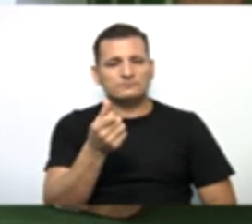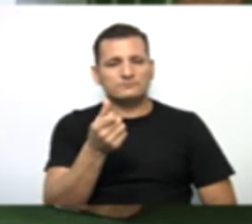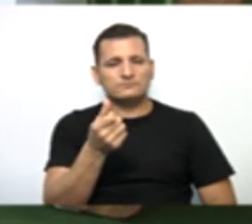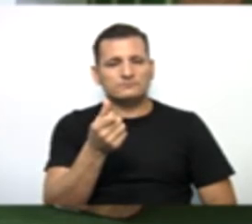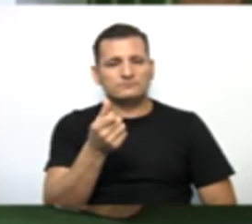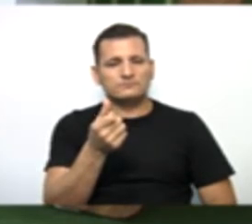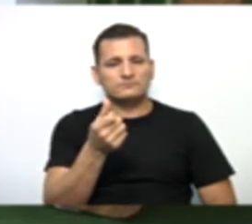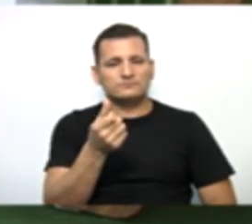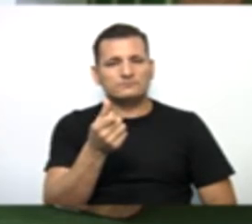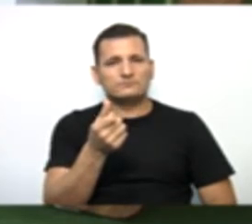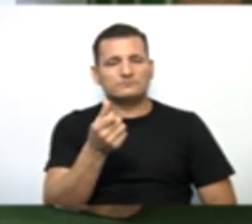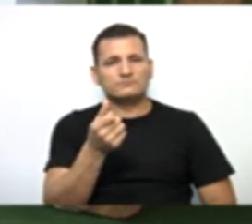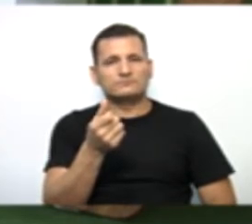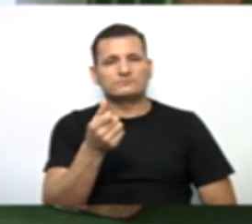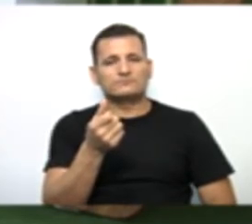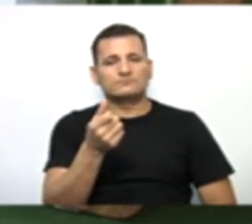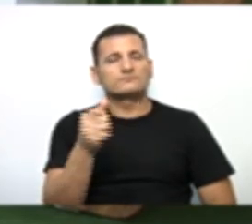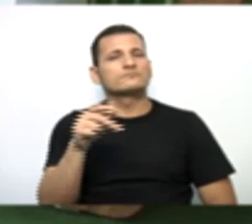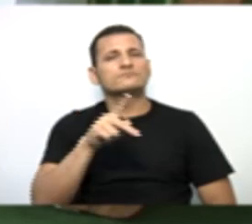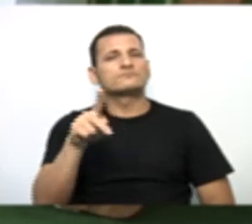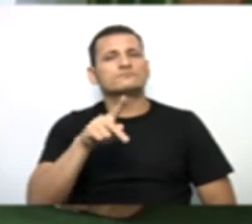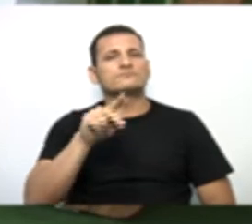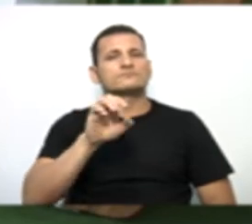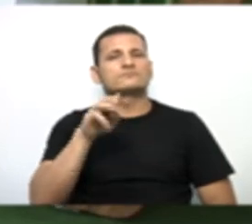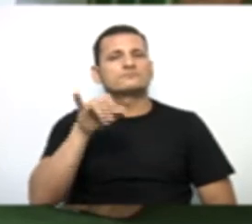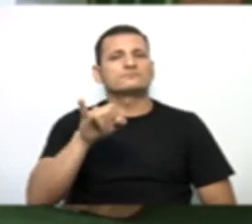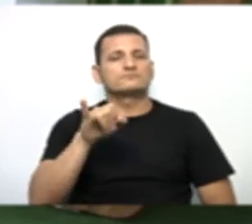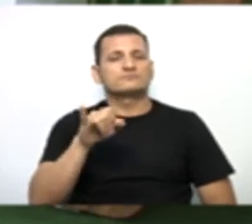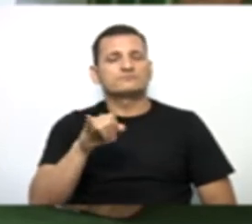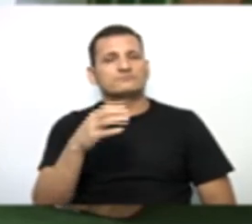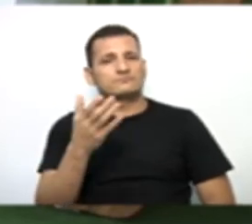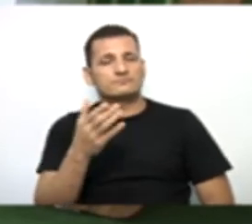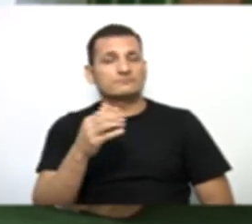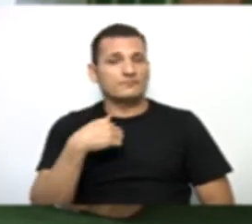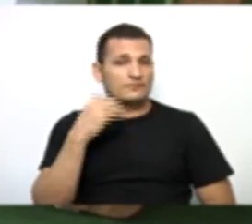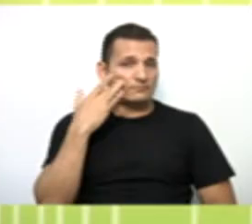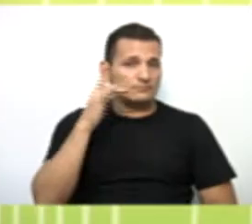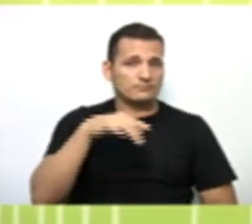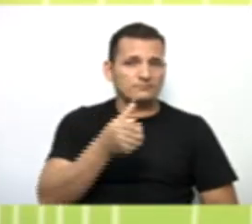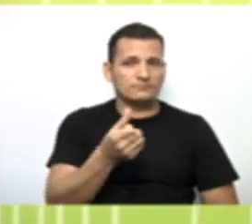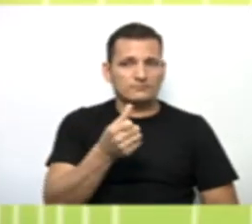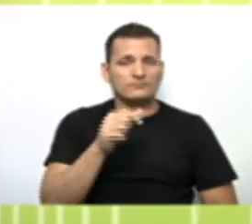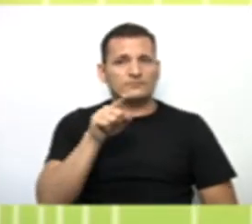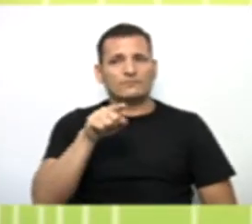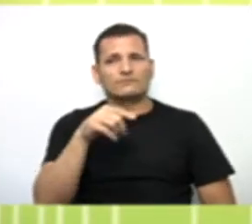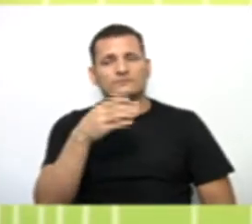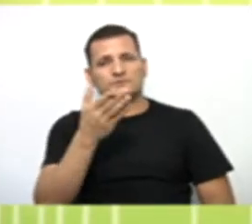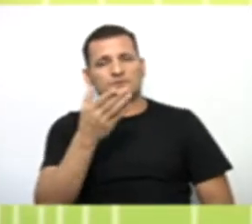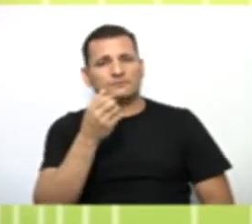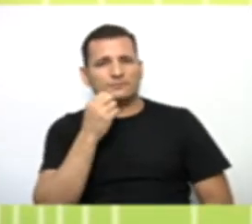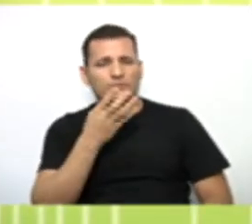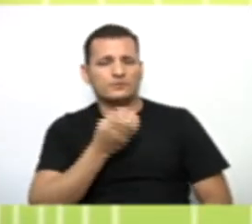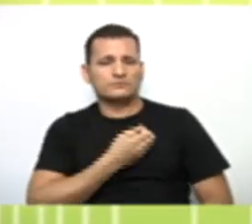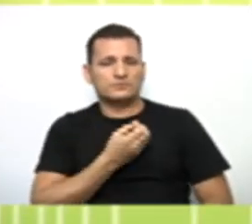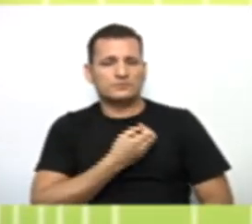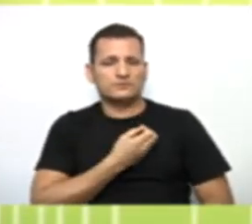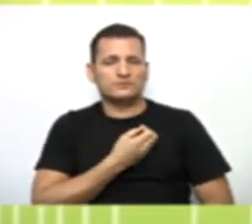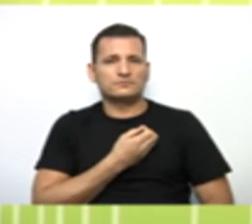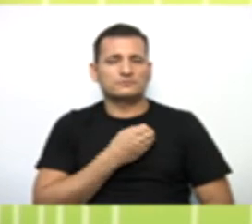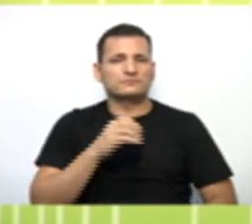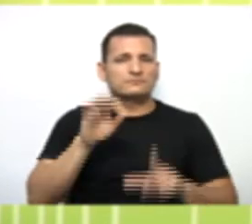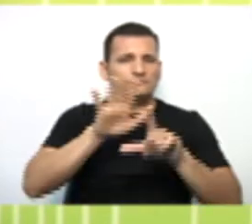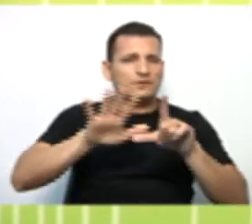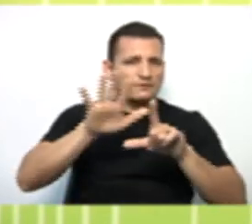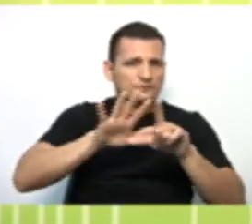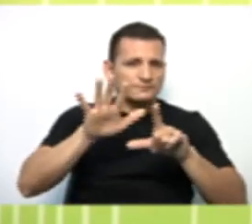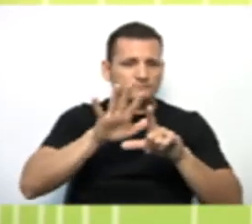Professor Emi, nos salve aqui, professor Emi. Olha, eu acho que é 6. Então, você tira uma boa nota já no AVA, não